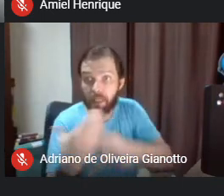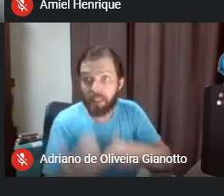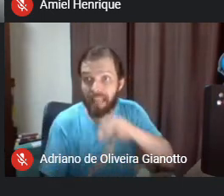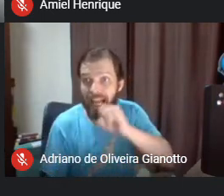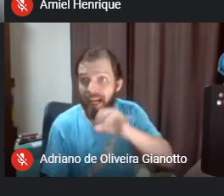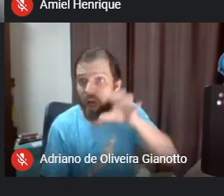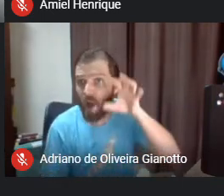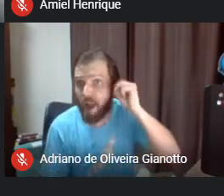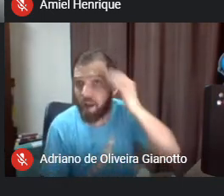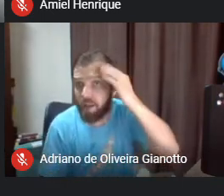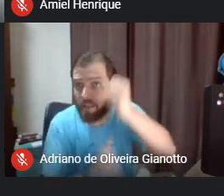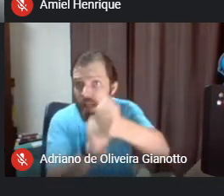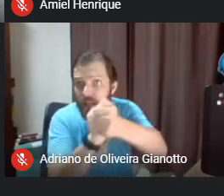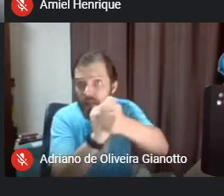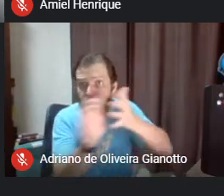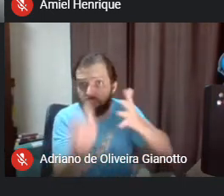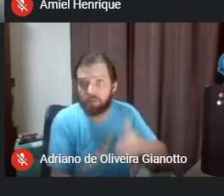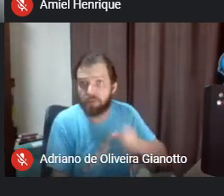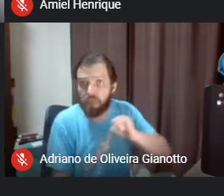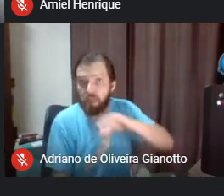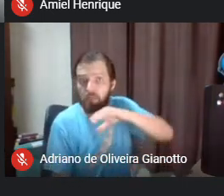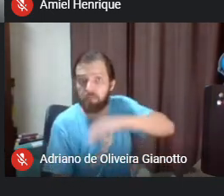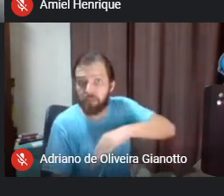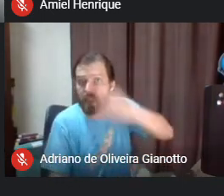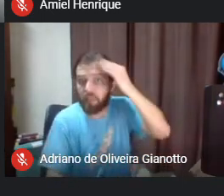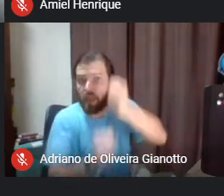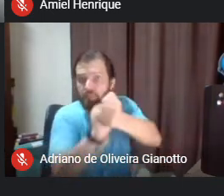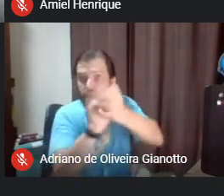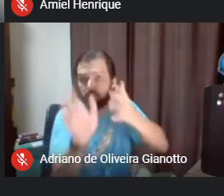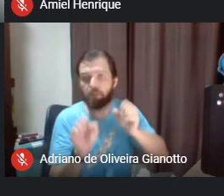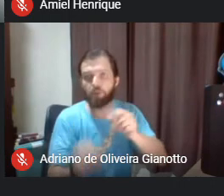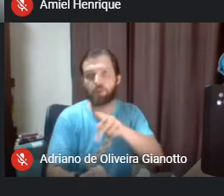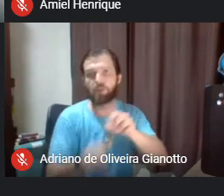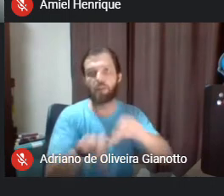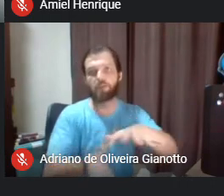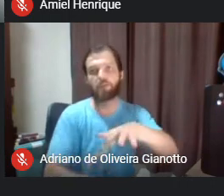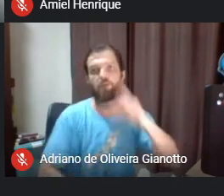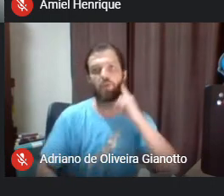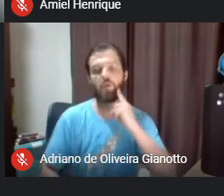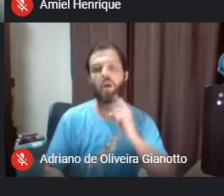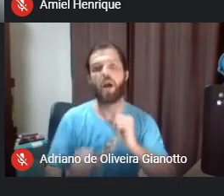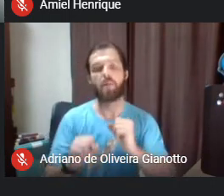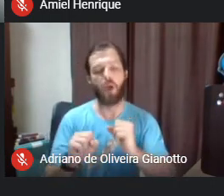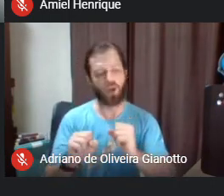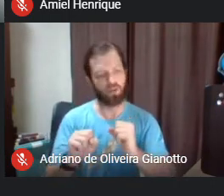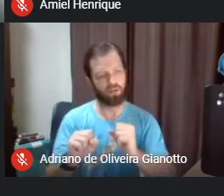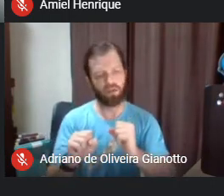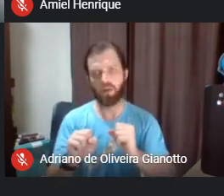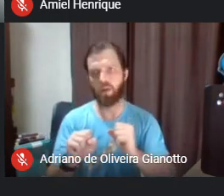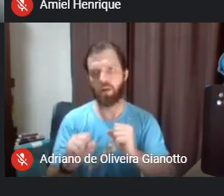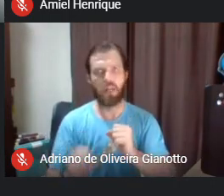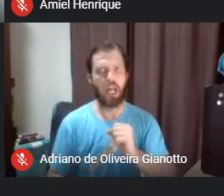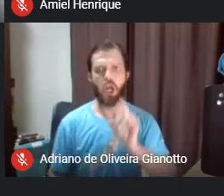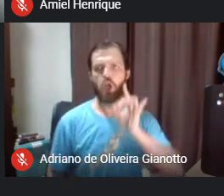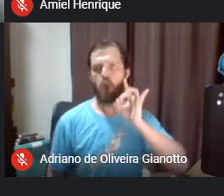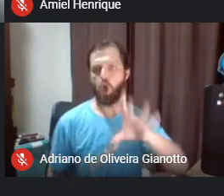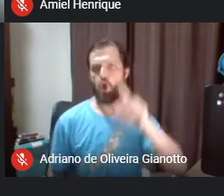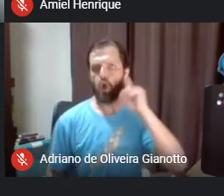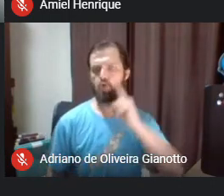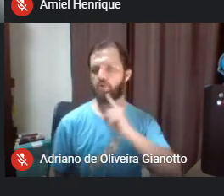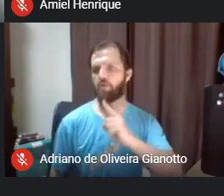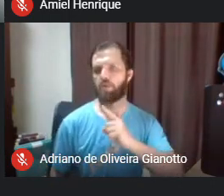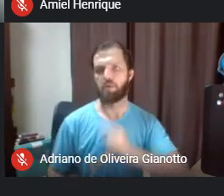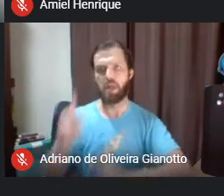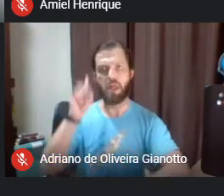professor bilíngue. Professor bilíngue. Ouvinte que seja fluente na Libras, ele pode ensinar